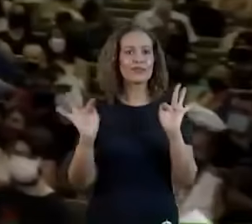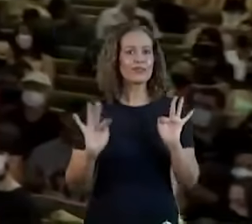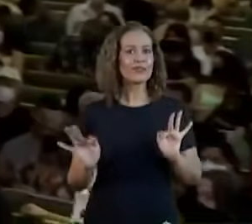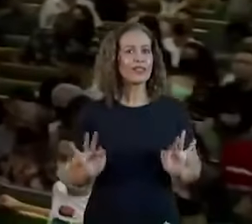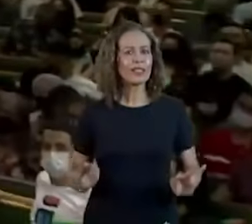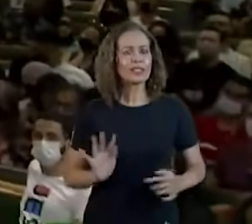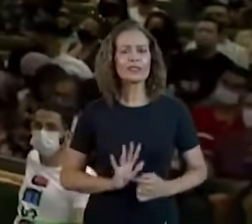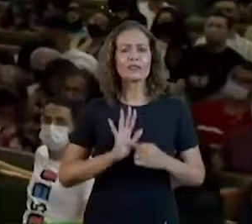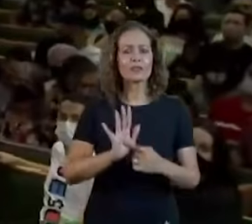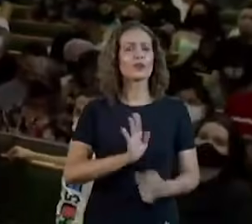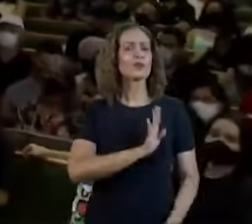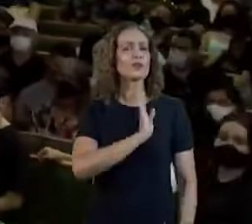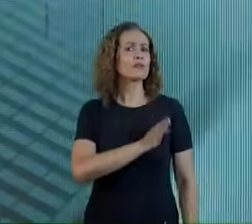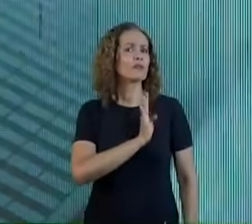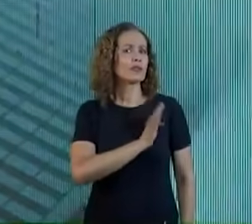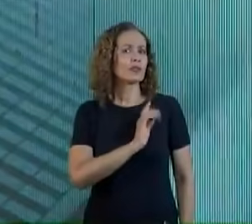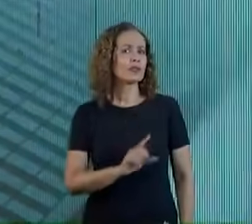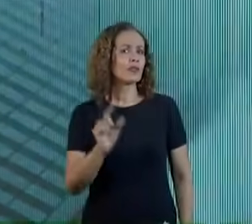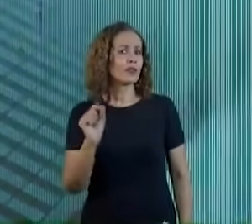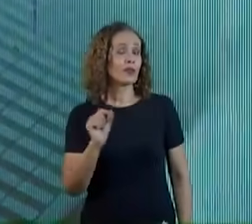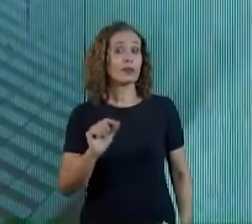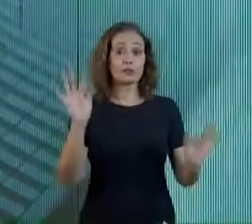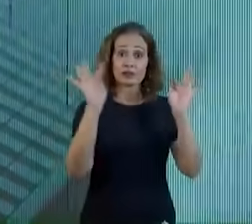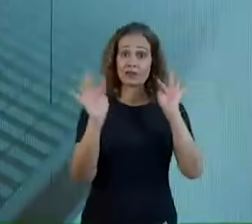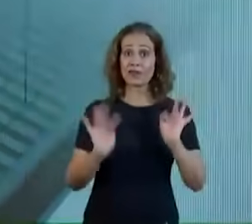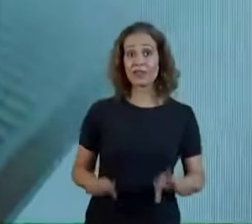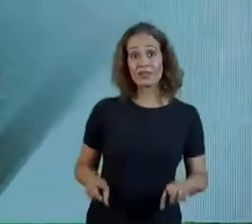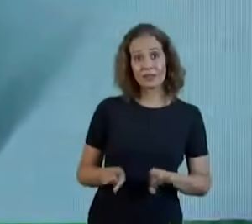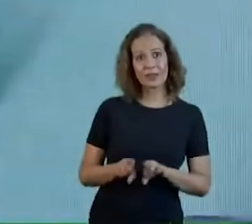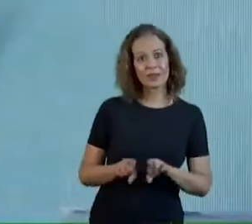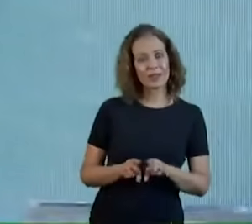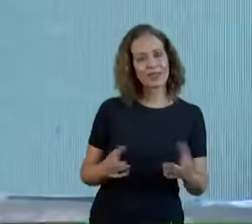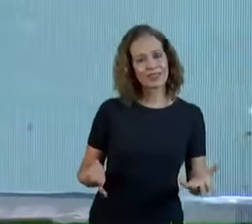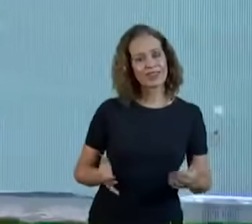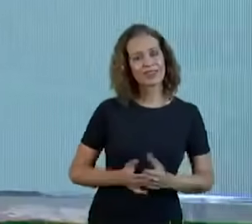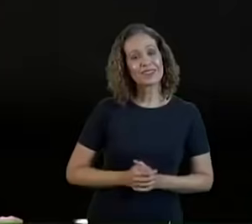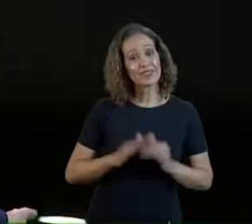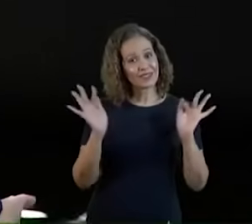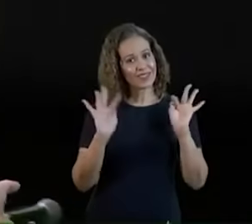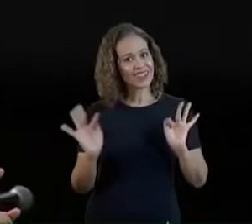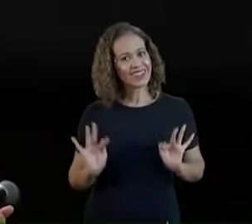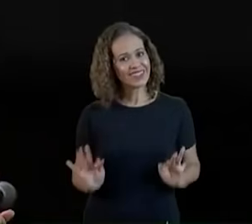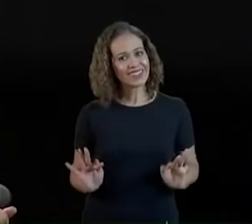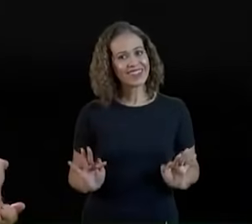um coração o quê? Feliz também. Feliz,